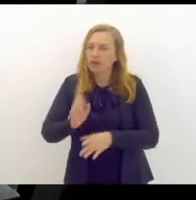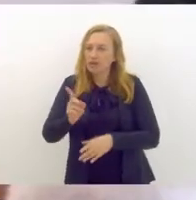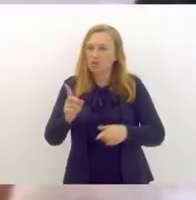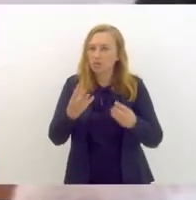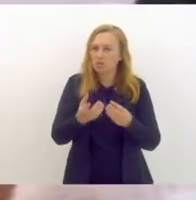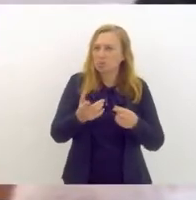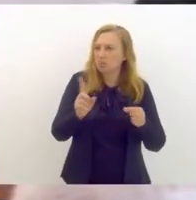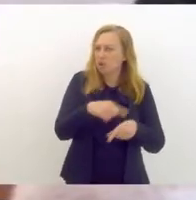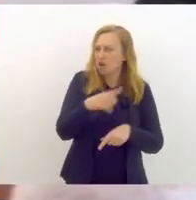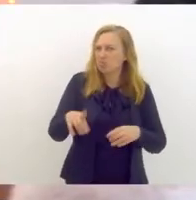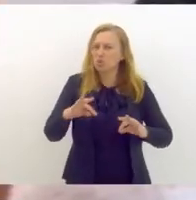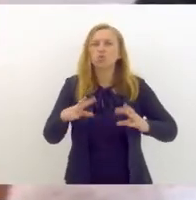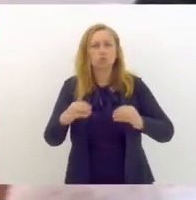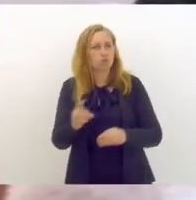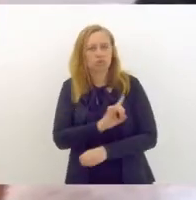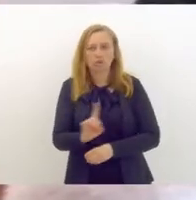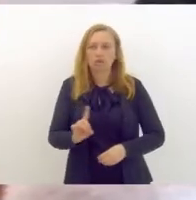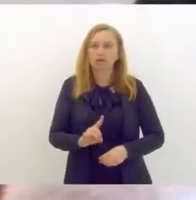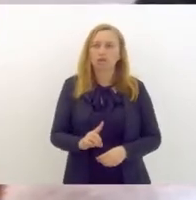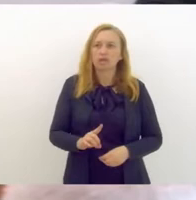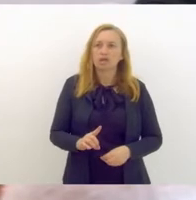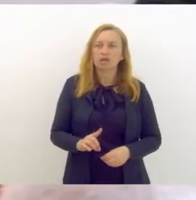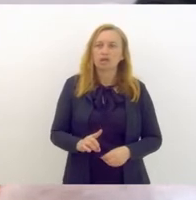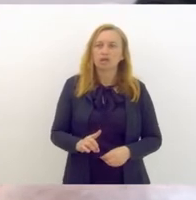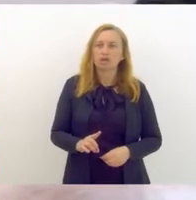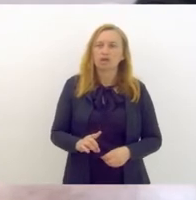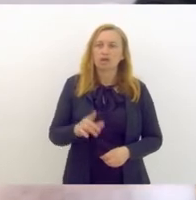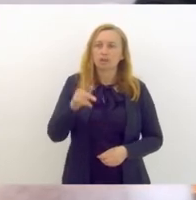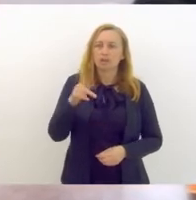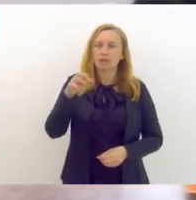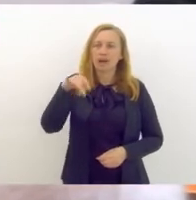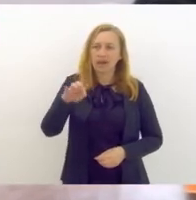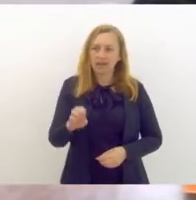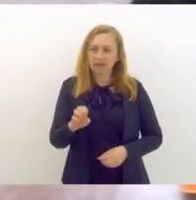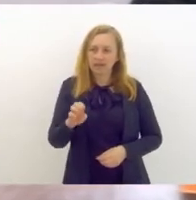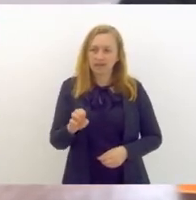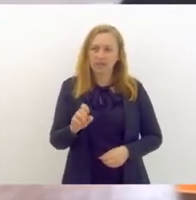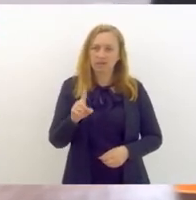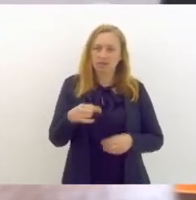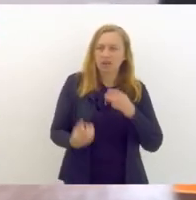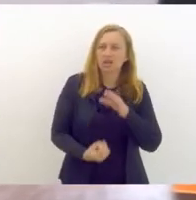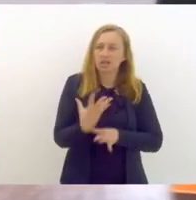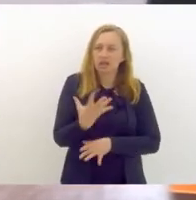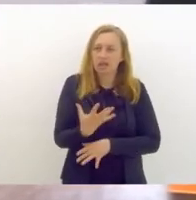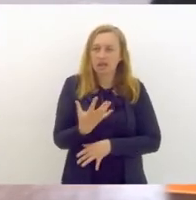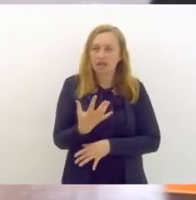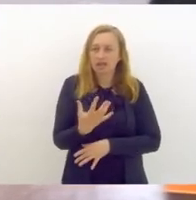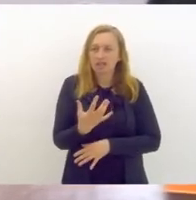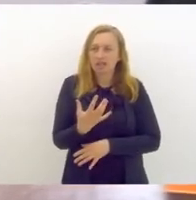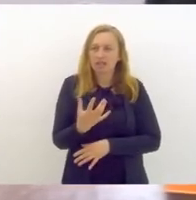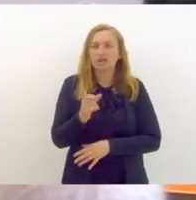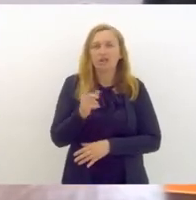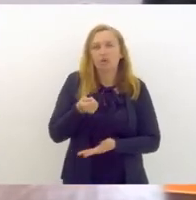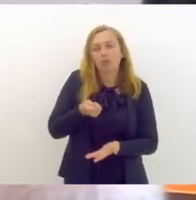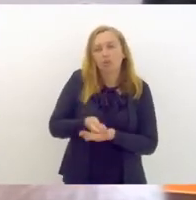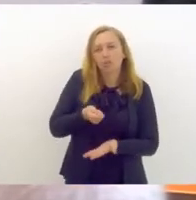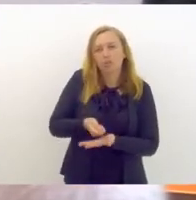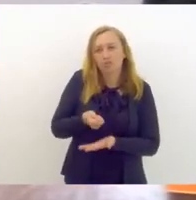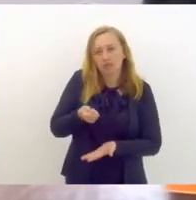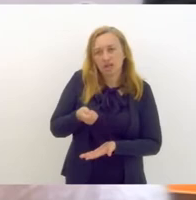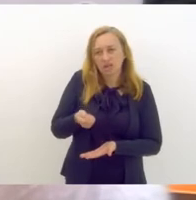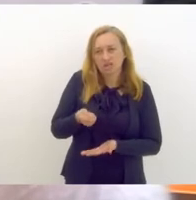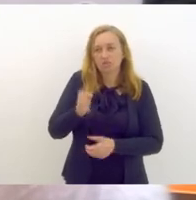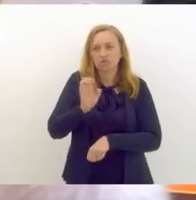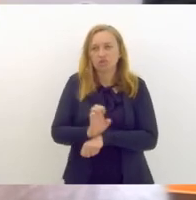tudo. Inclusive, não é que nem parque ou reserva, que quando é criada essa unidade, é obrigação do